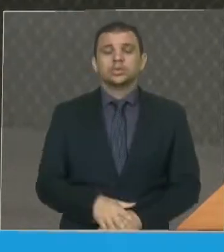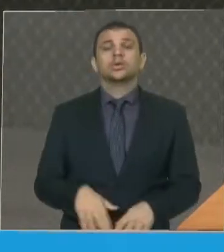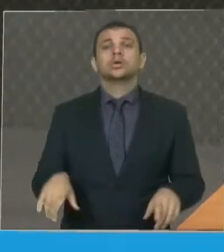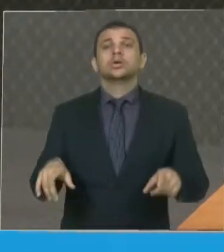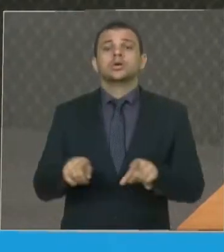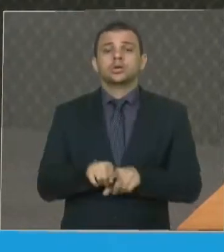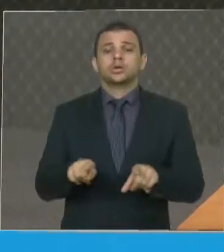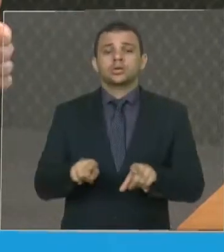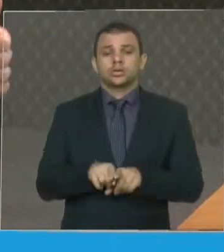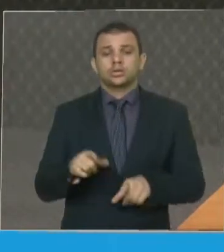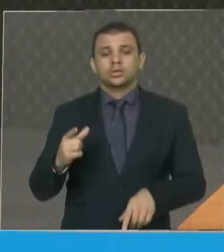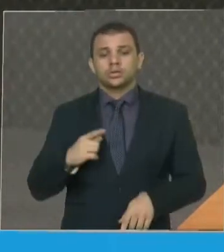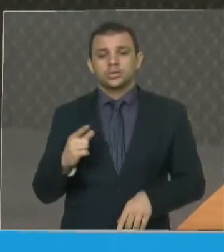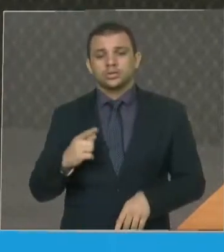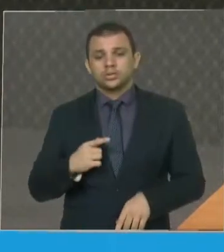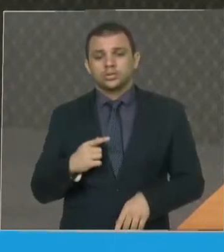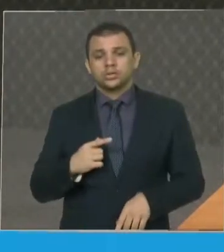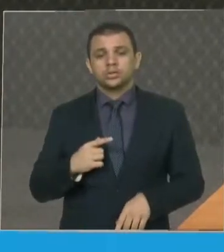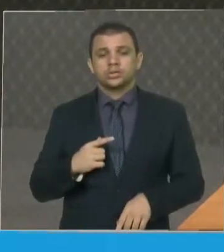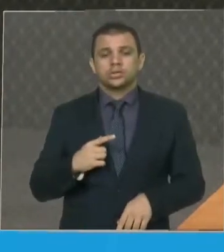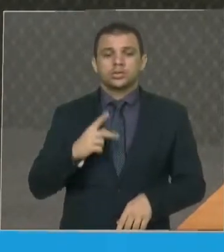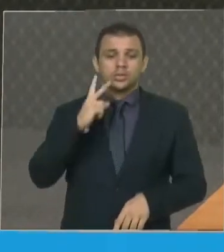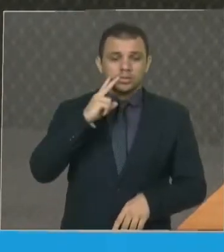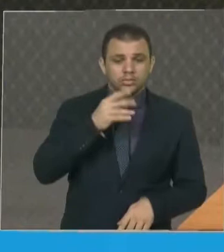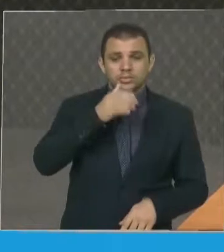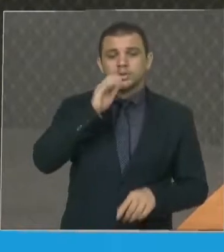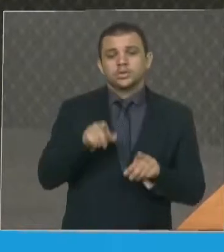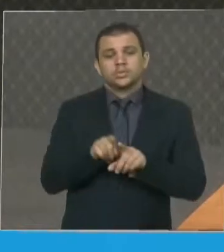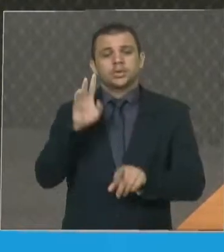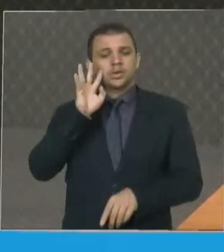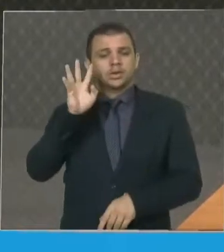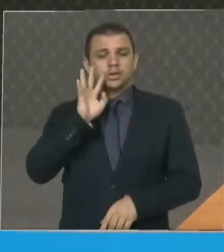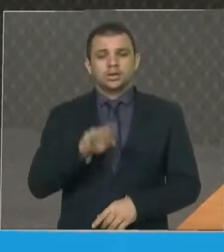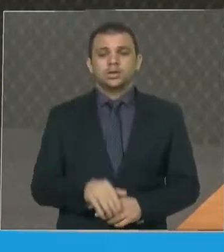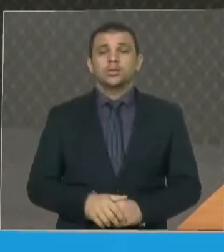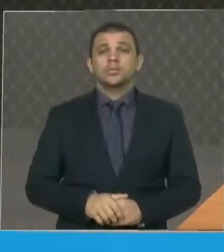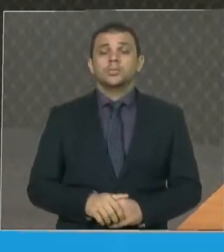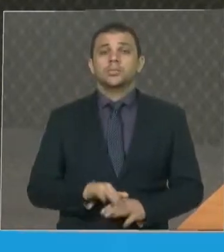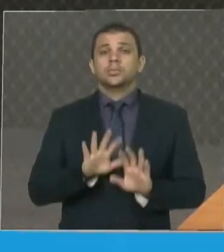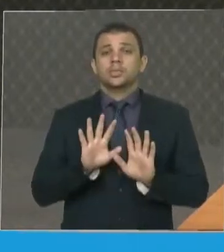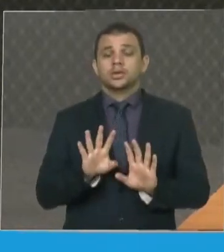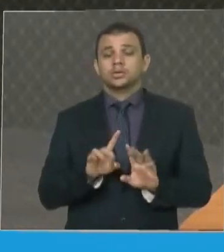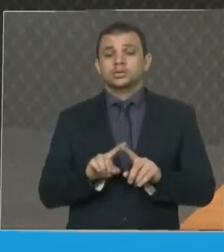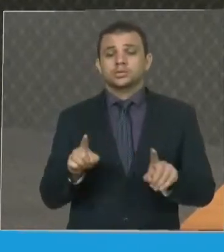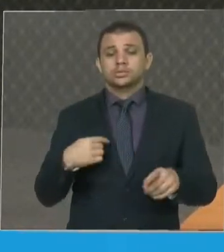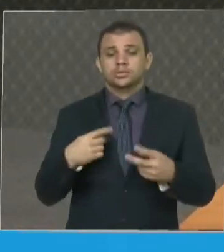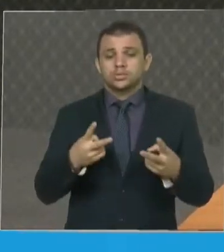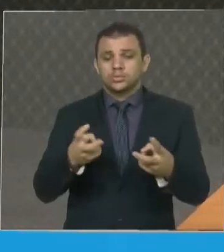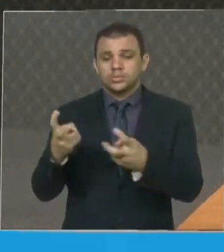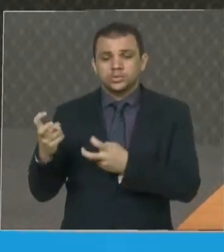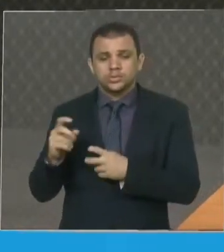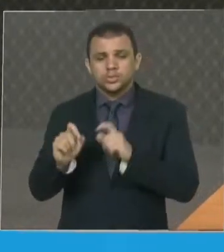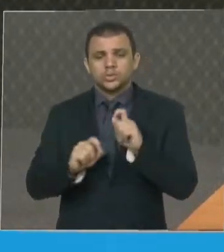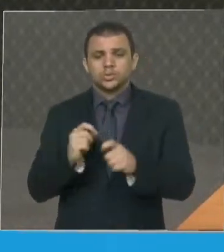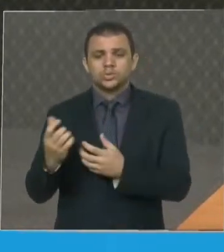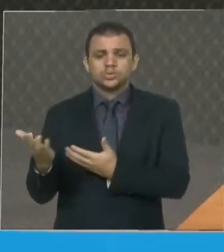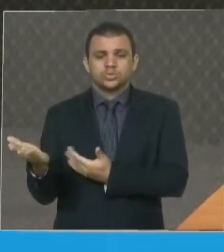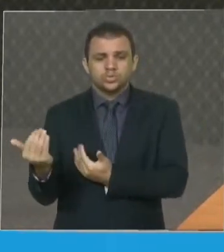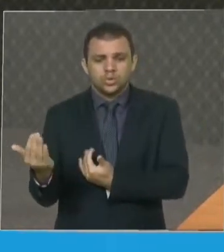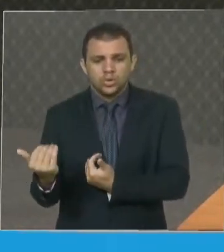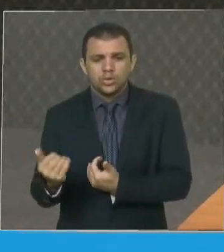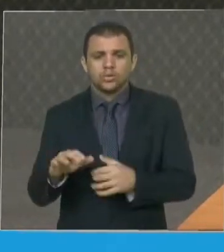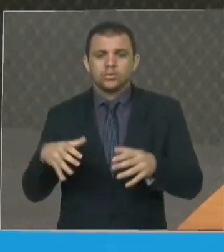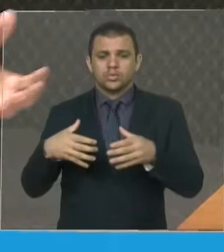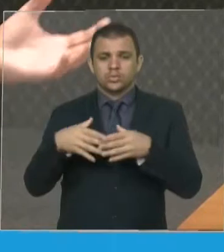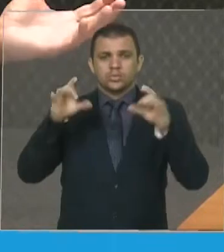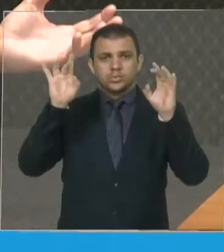mostro um vídeo, é muito bacana. Eu vi um pouco essas forças de jovens, essas forças especiais de